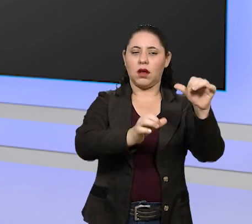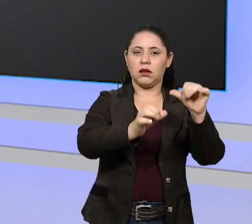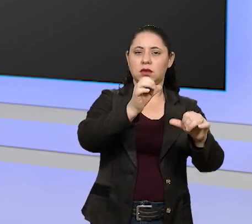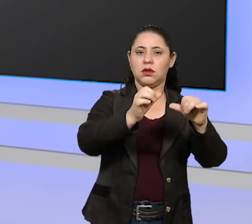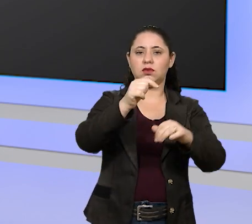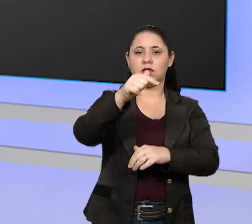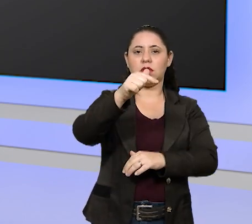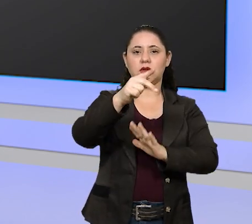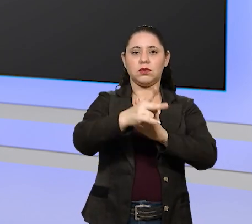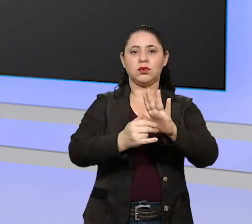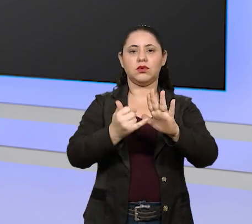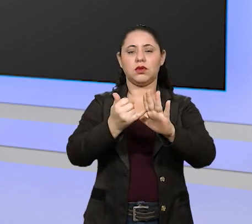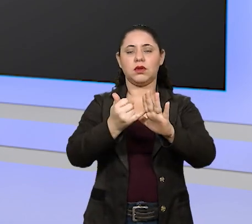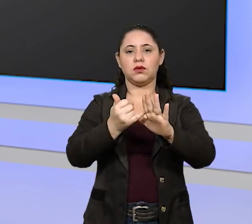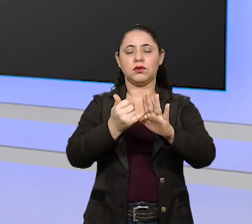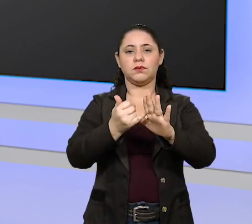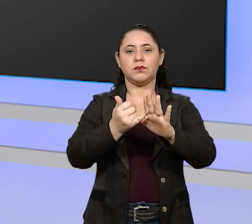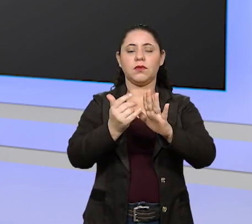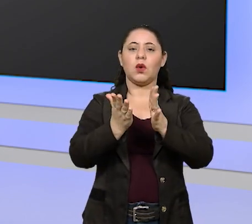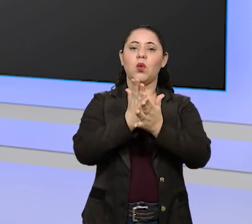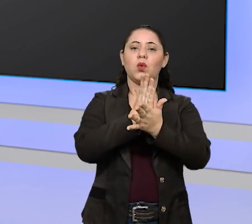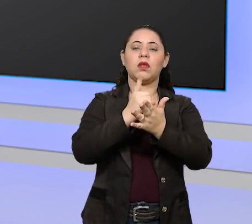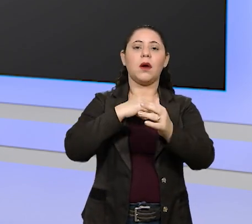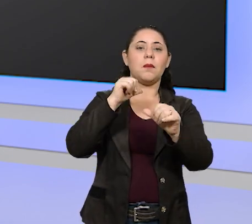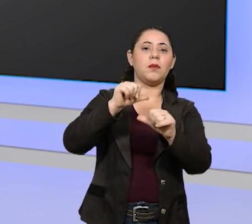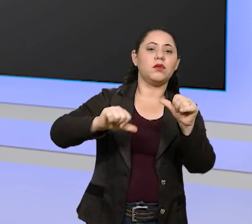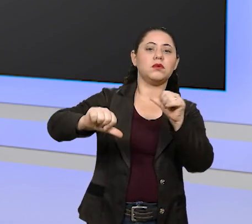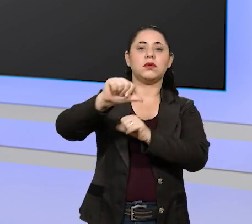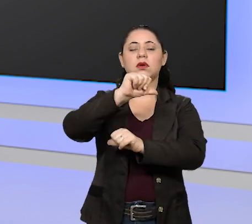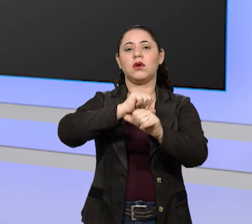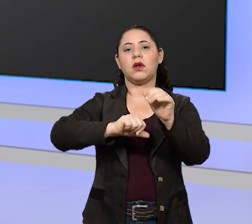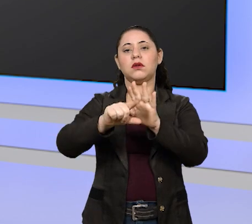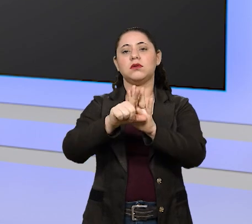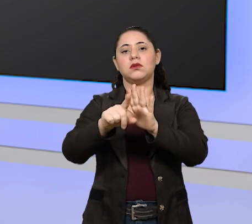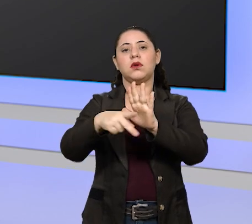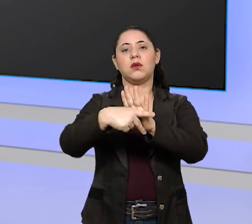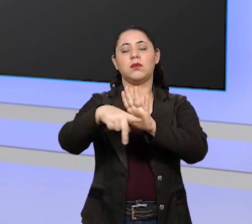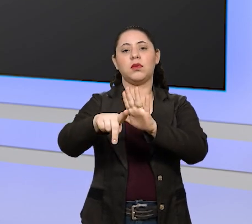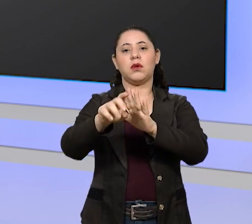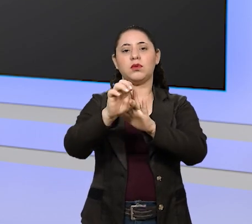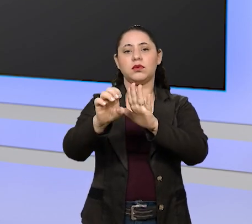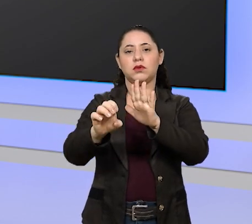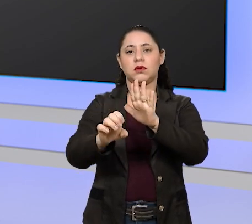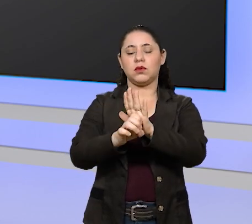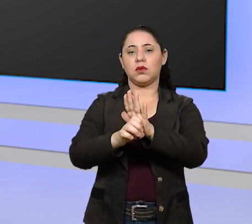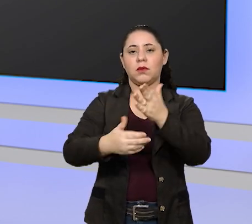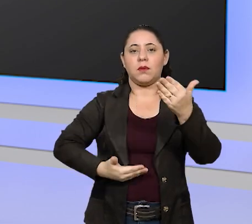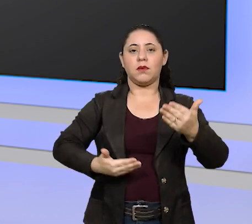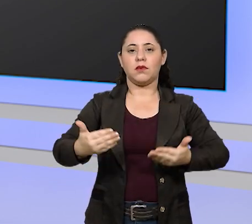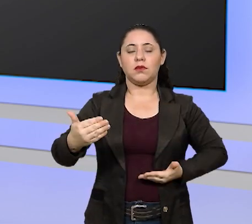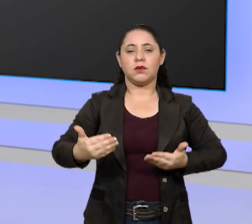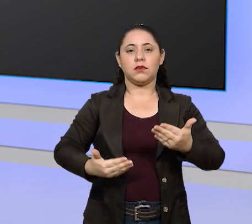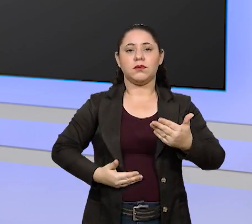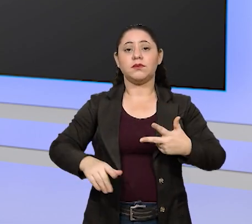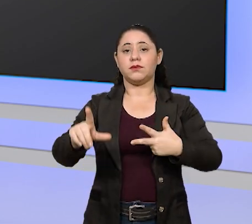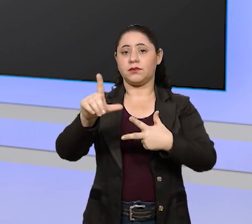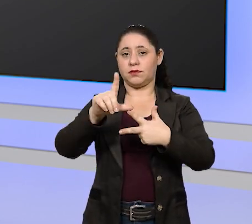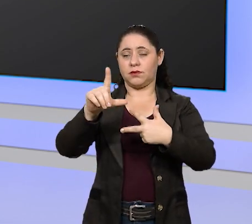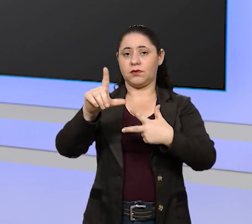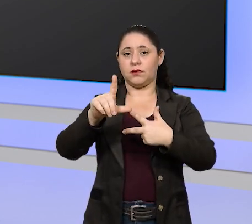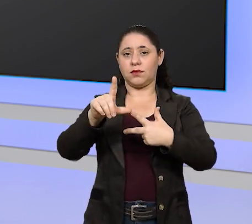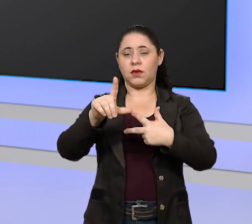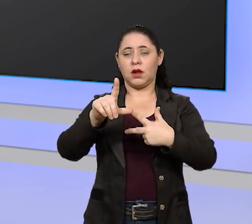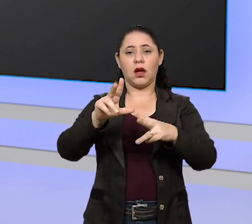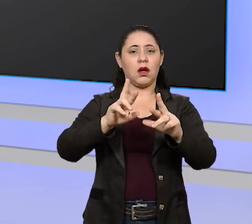parlamentares analisaram 7 projetos. Entre eles, o que altera a legislação sobre o Estatuto dos Servidores do